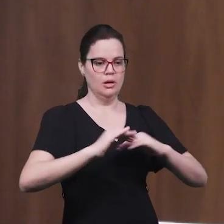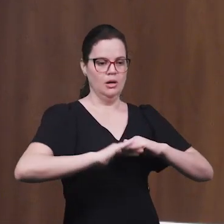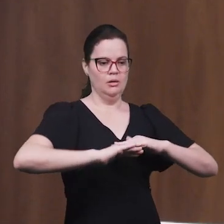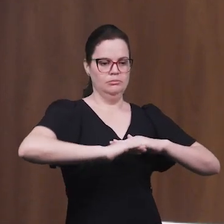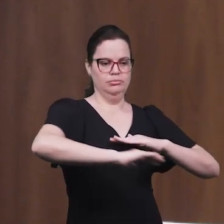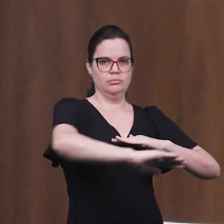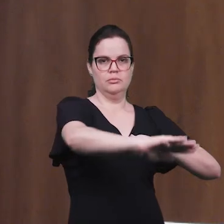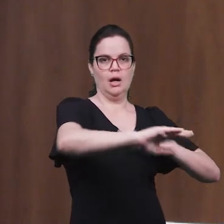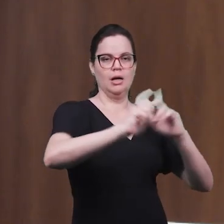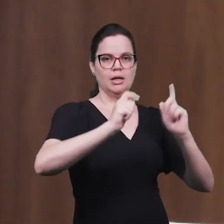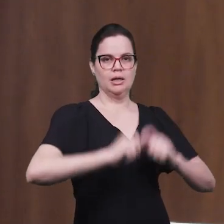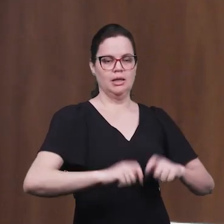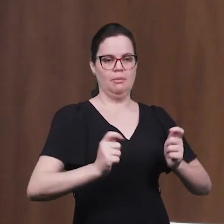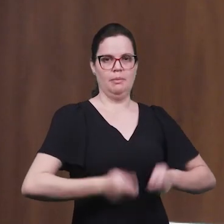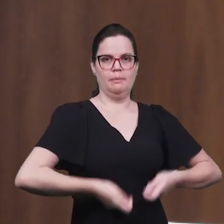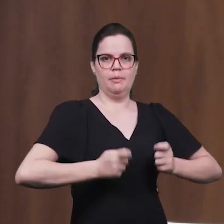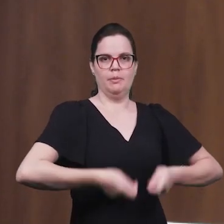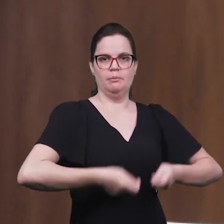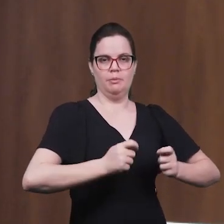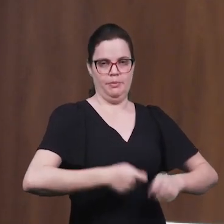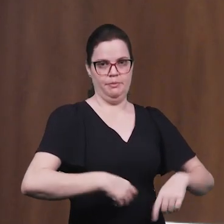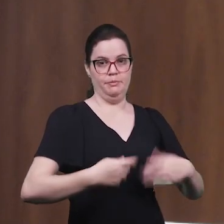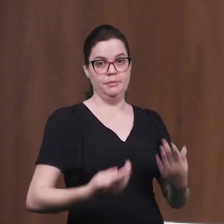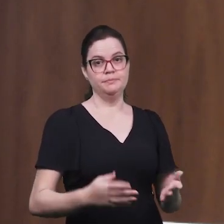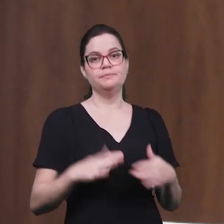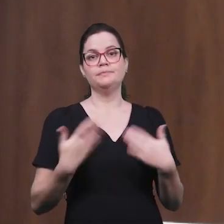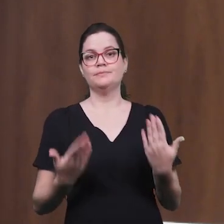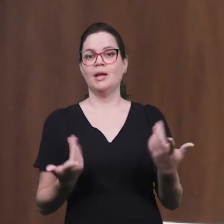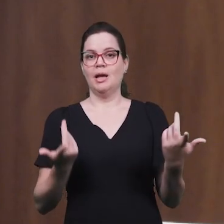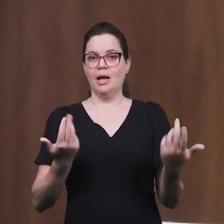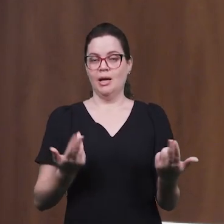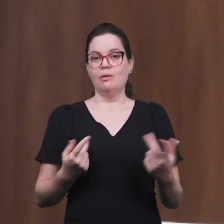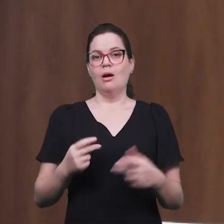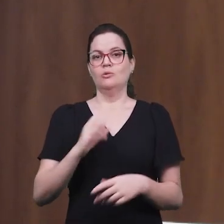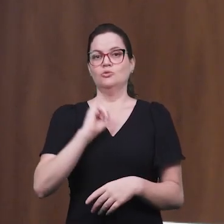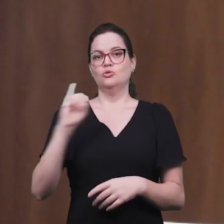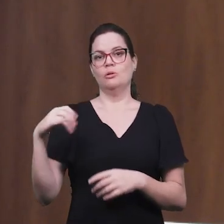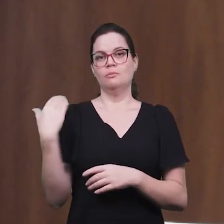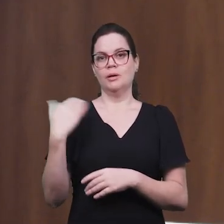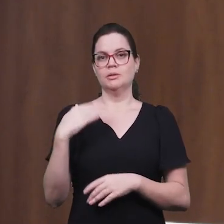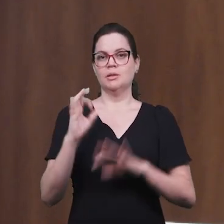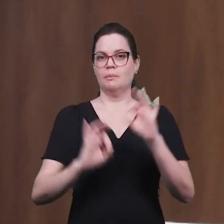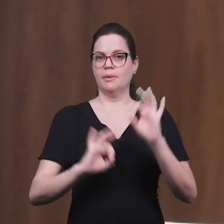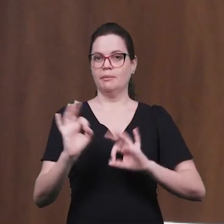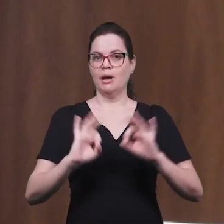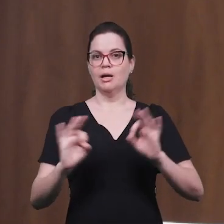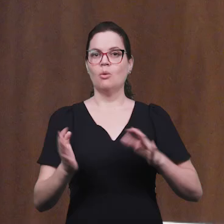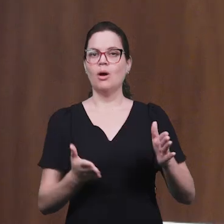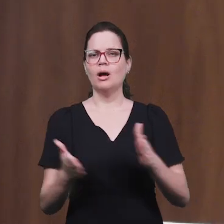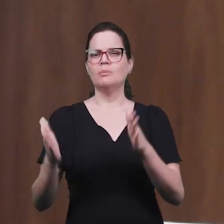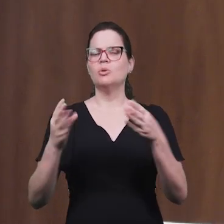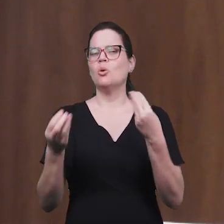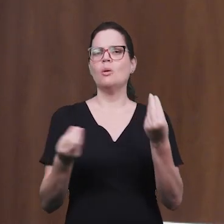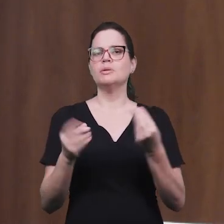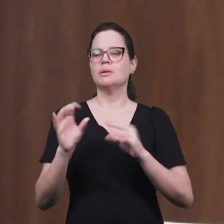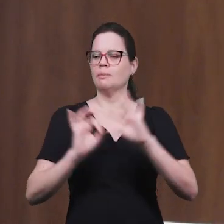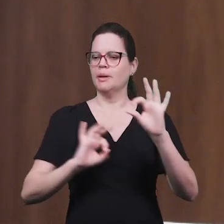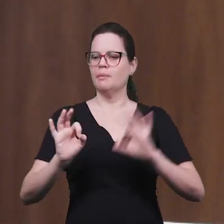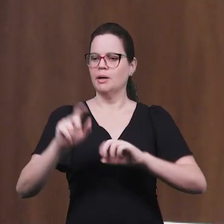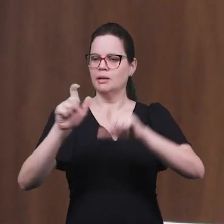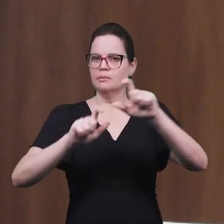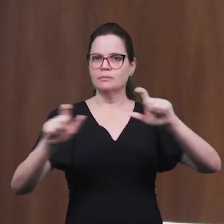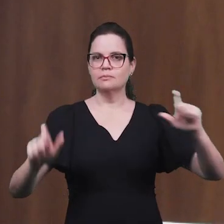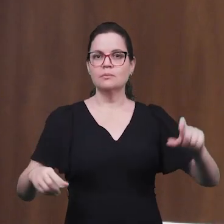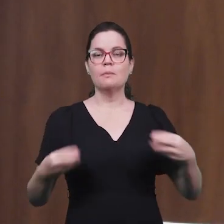João Batista, a sua missão era preparar o caminho para que o Rei dos Reis, ou seja, o